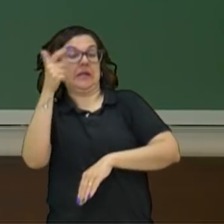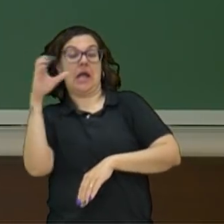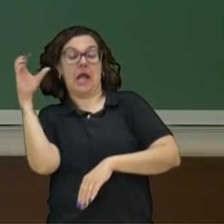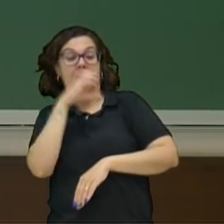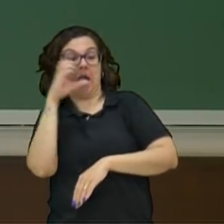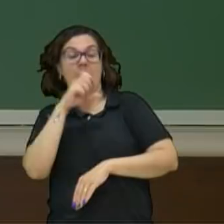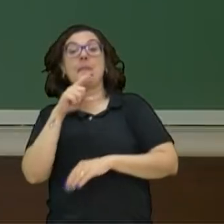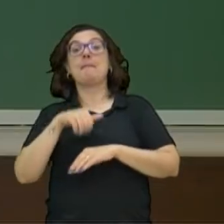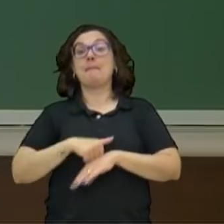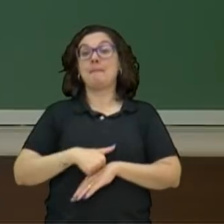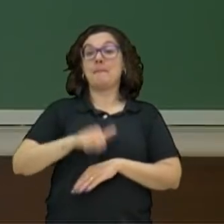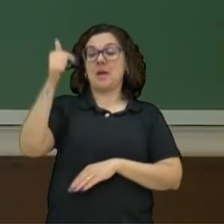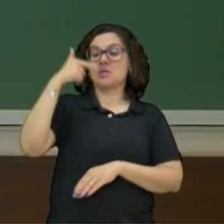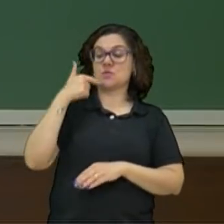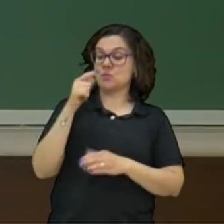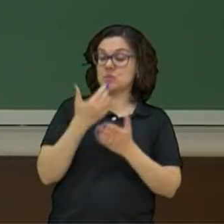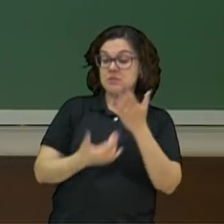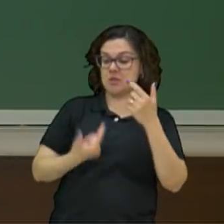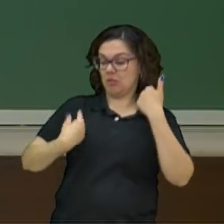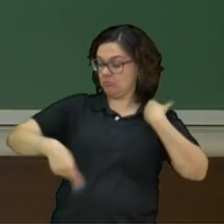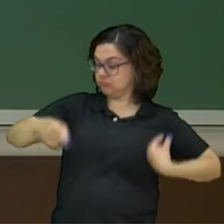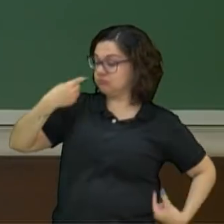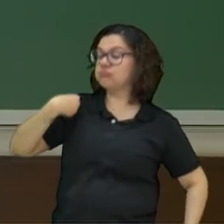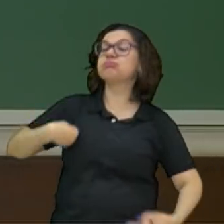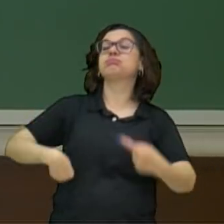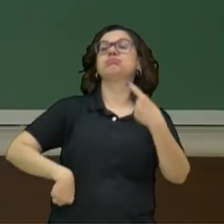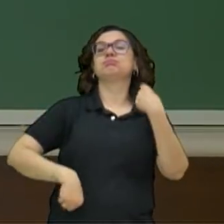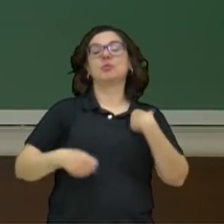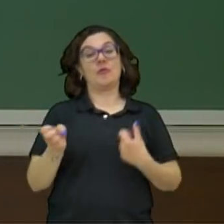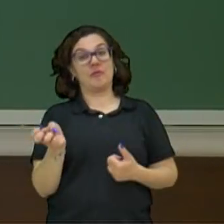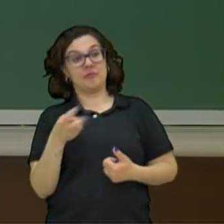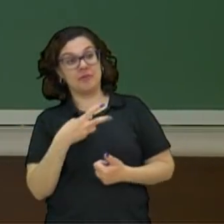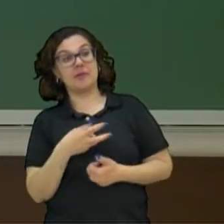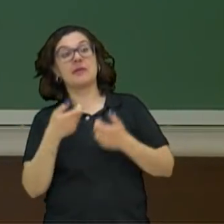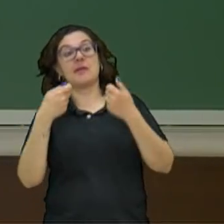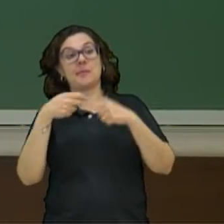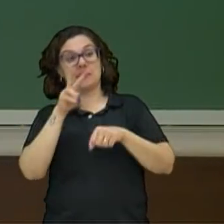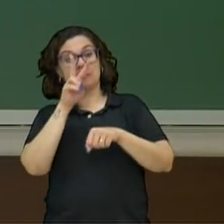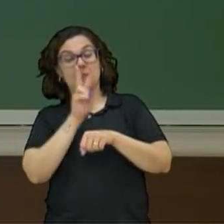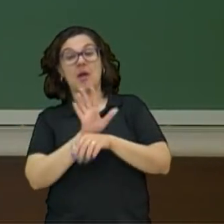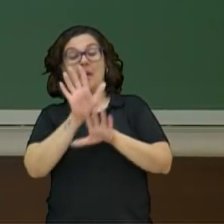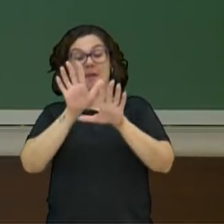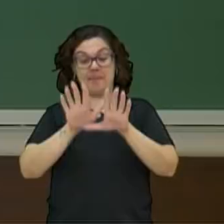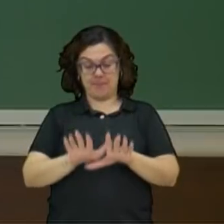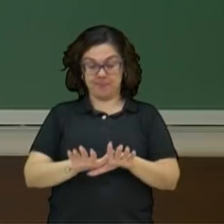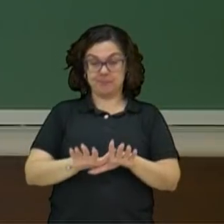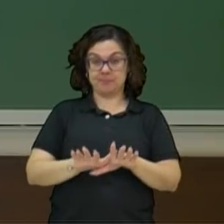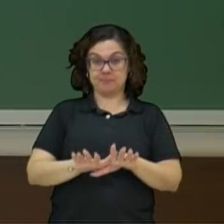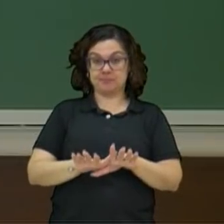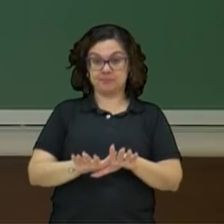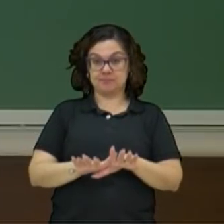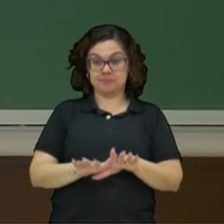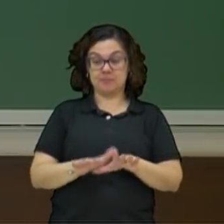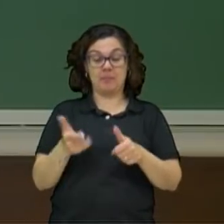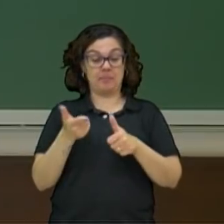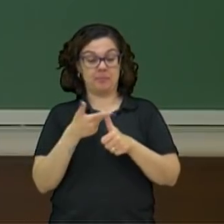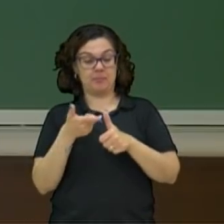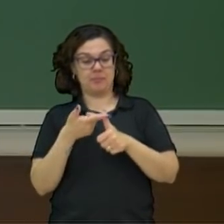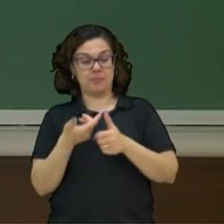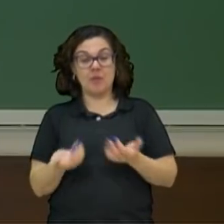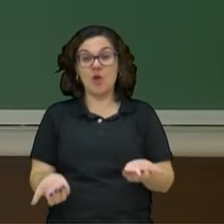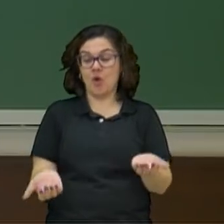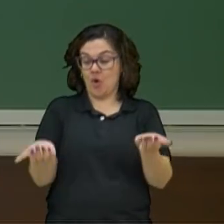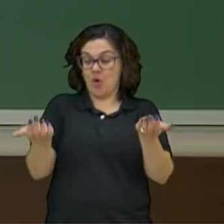ficar, mais o sangue está circulando, espalhando esse veneno, né? Então, ela precisa acalmar ela, de preferência carregar